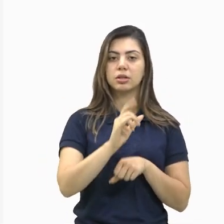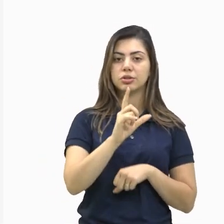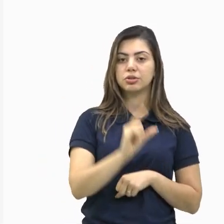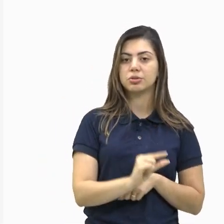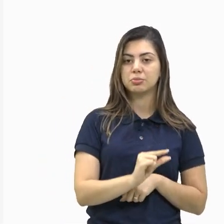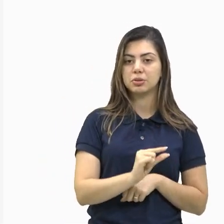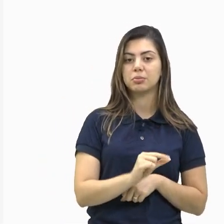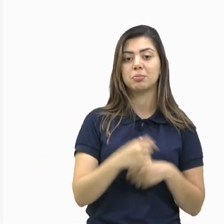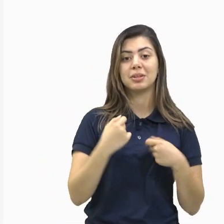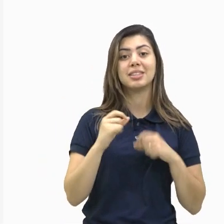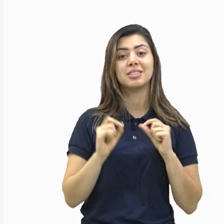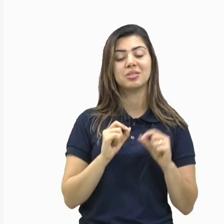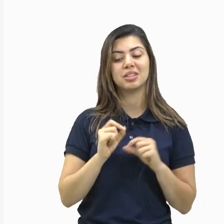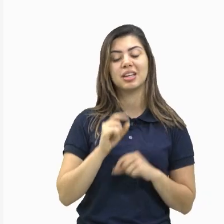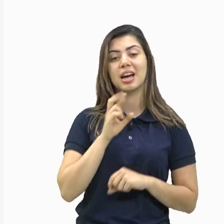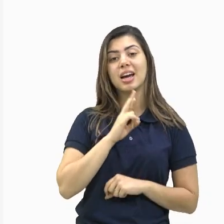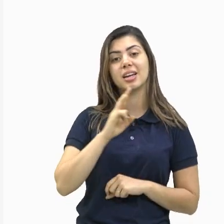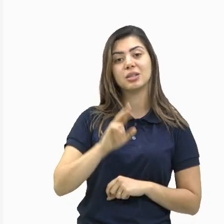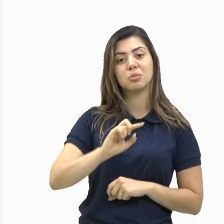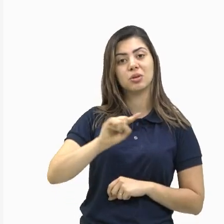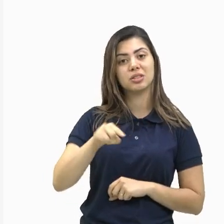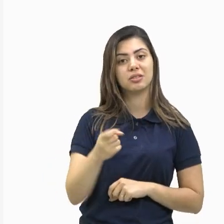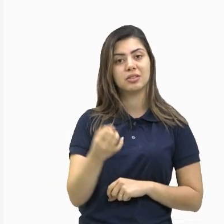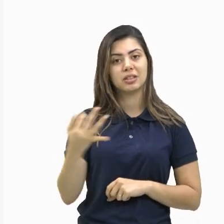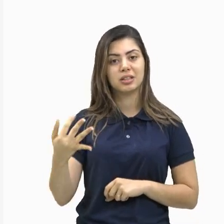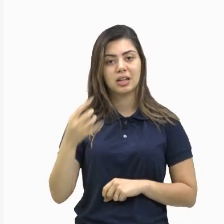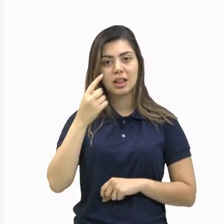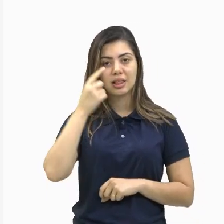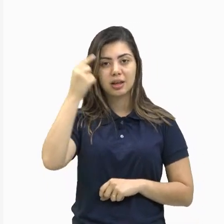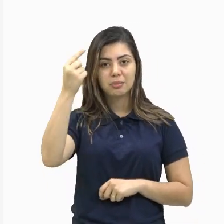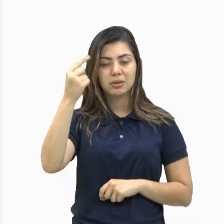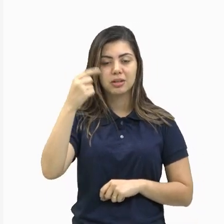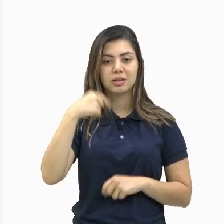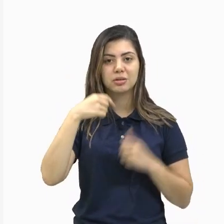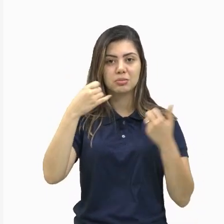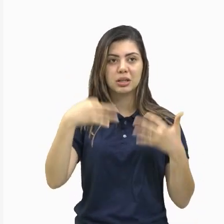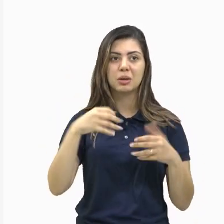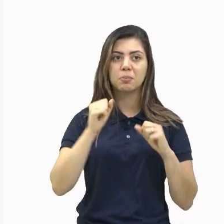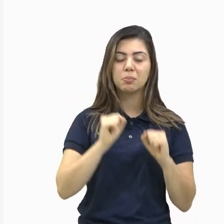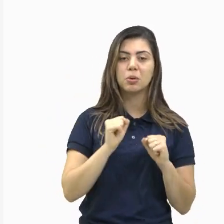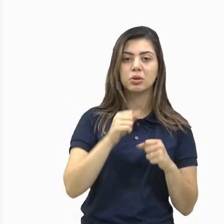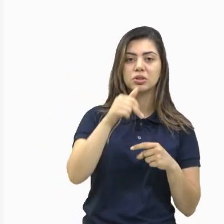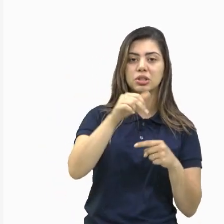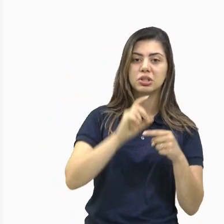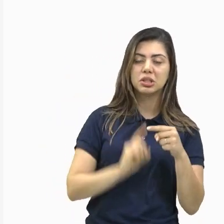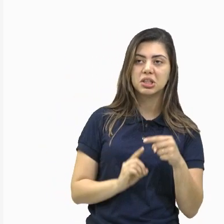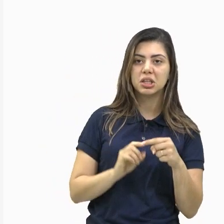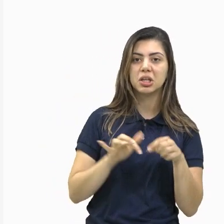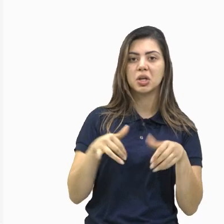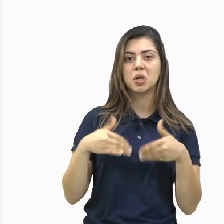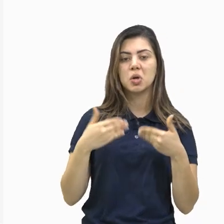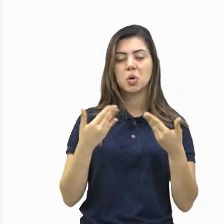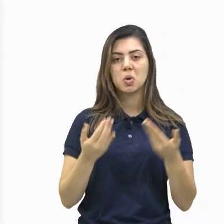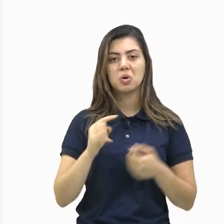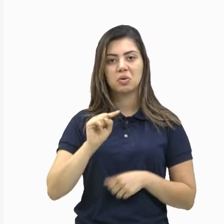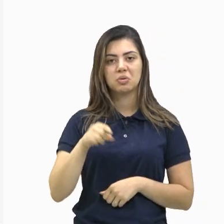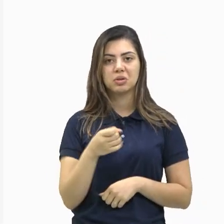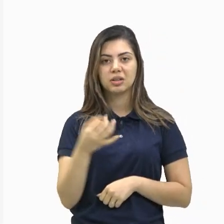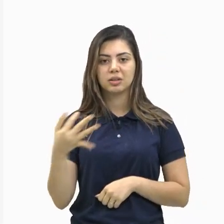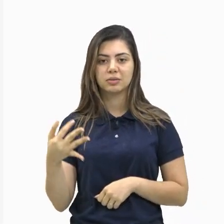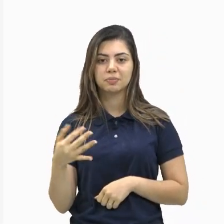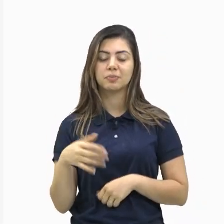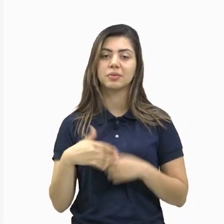forma decimal, tá bom? Lembra que fração pode ser escrito na forma de percentual, na forma de fração e na forma decimal. Bom, 100% na